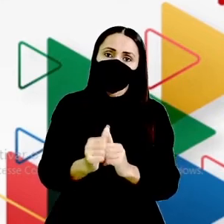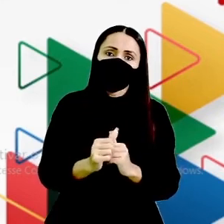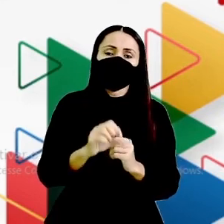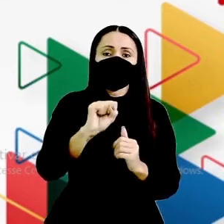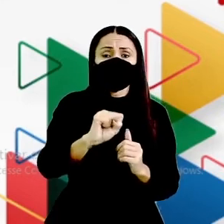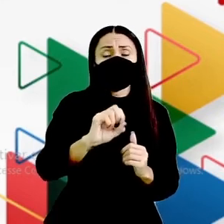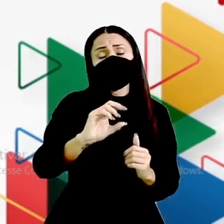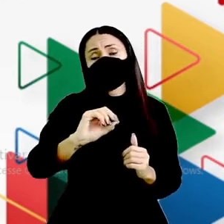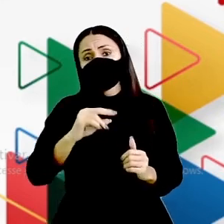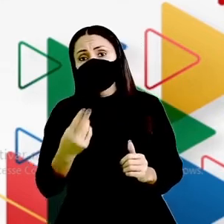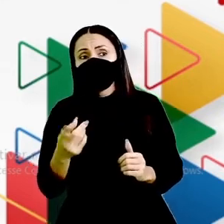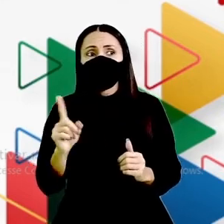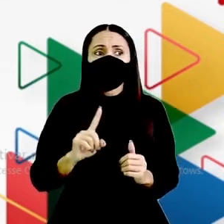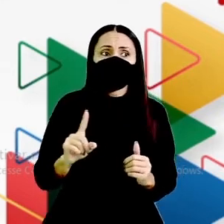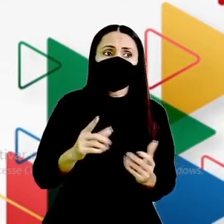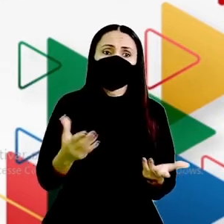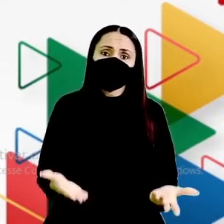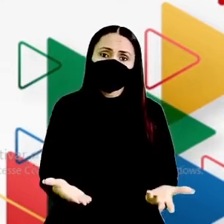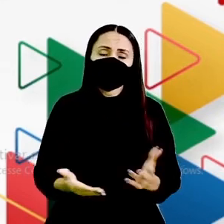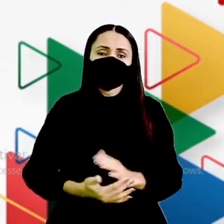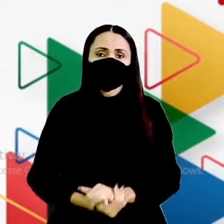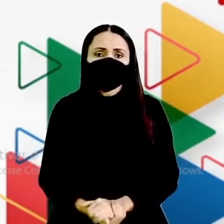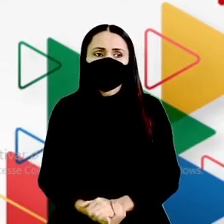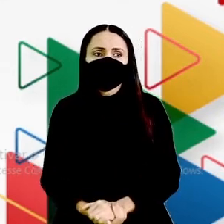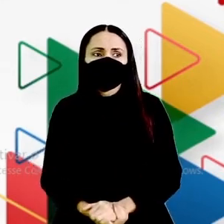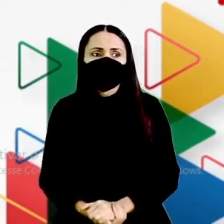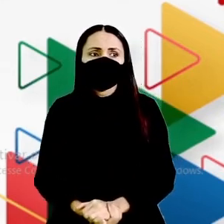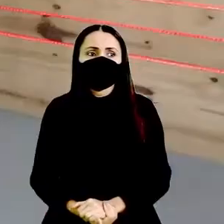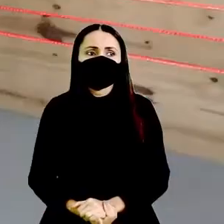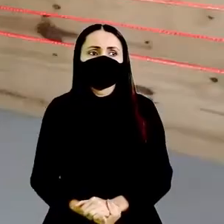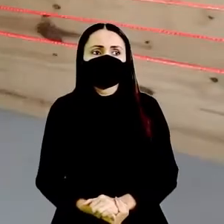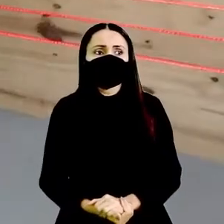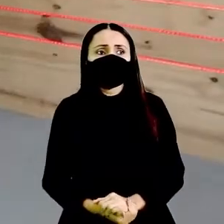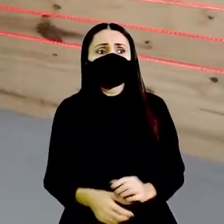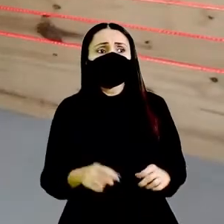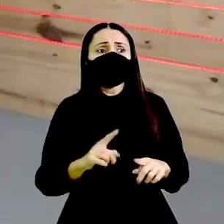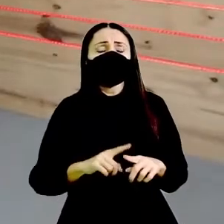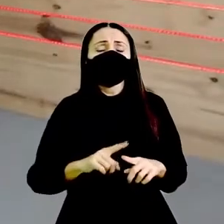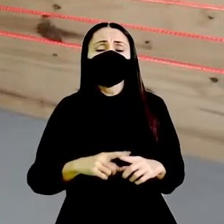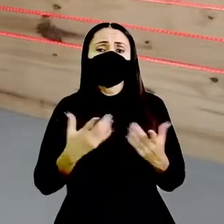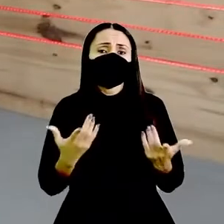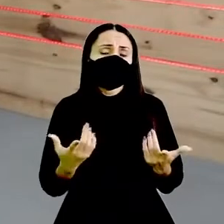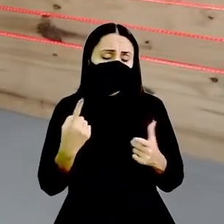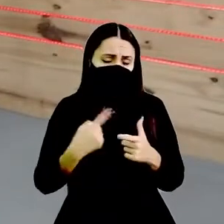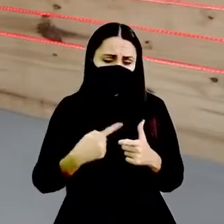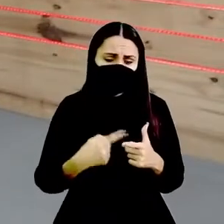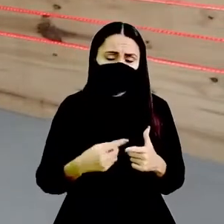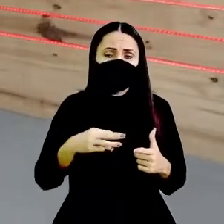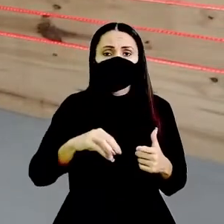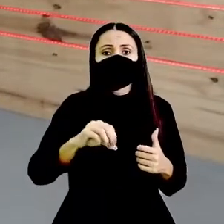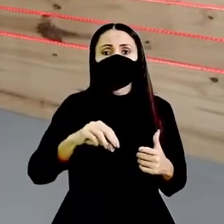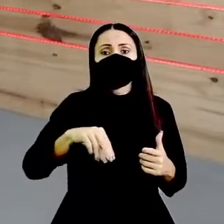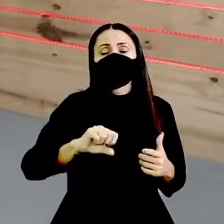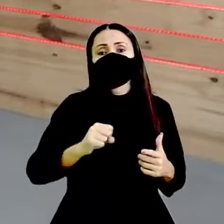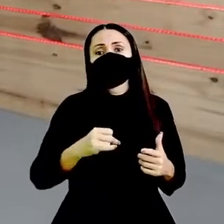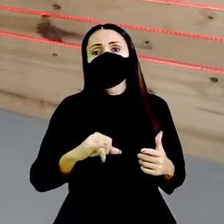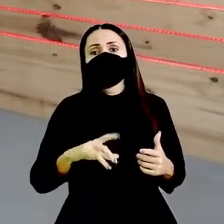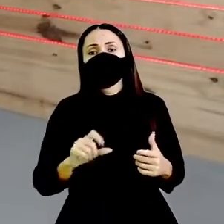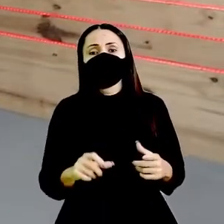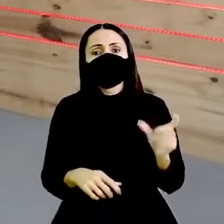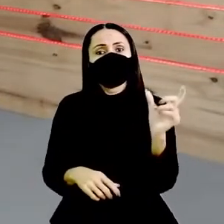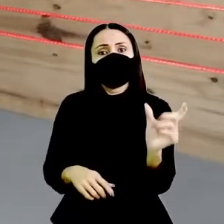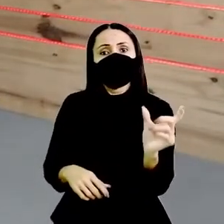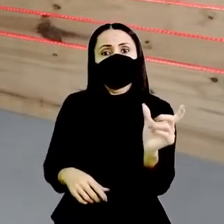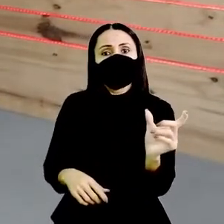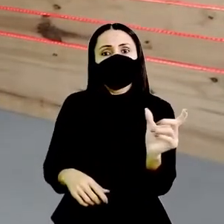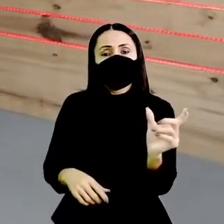O monossílabo não se separa, professor. Claro. E por que são monossílabos? Porque tem uma vogal apenas. Isso. E